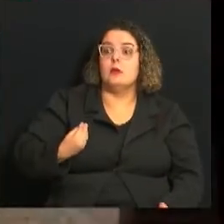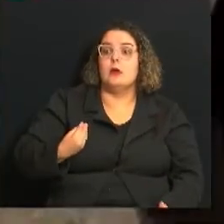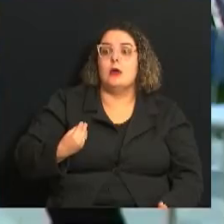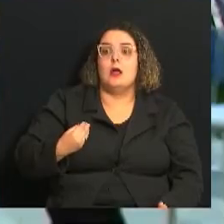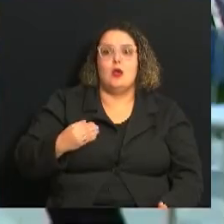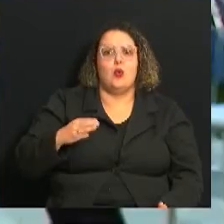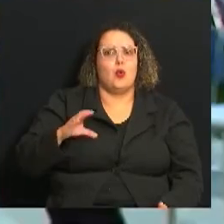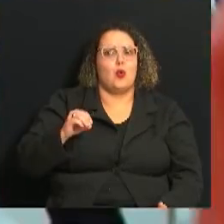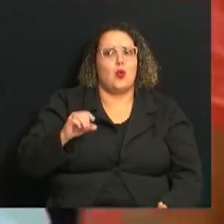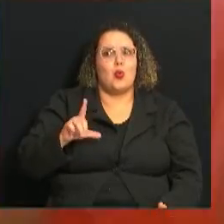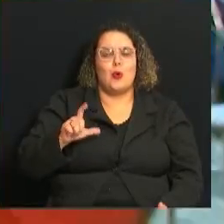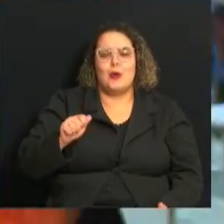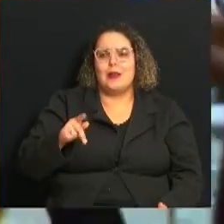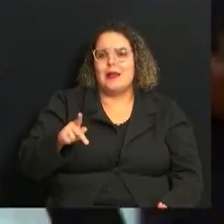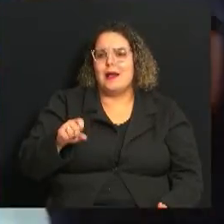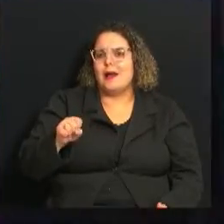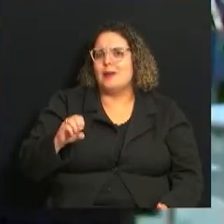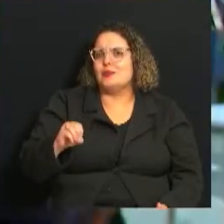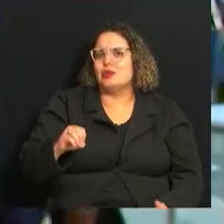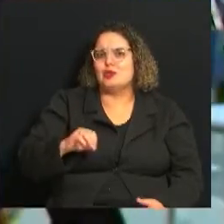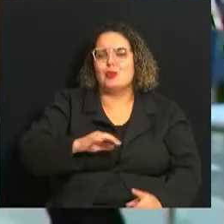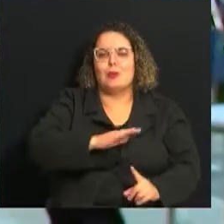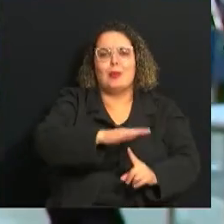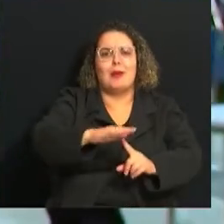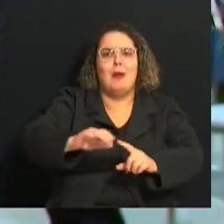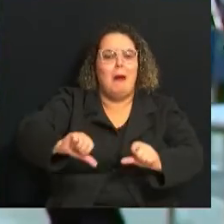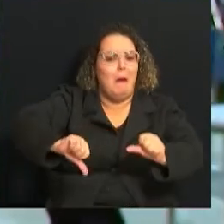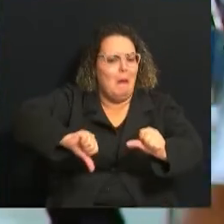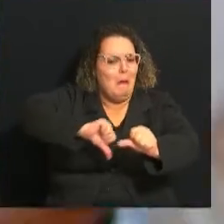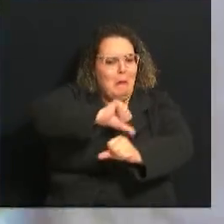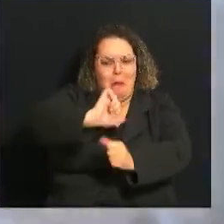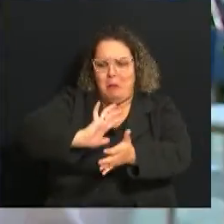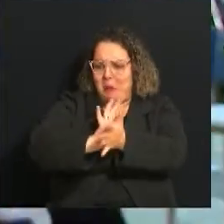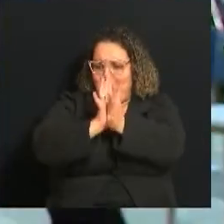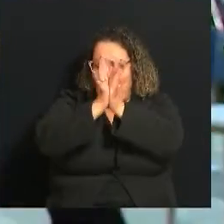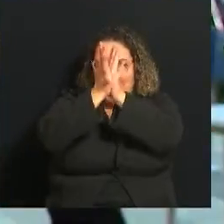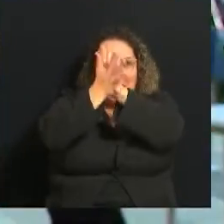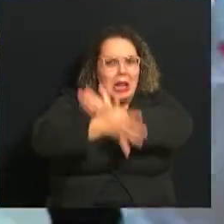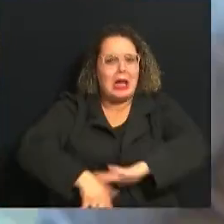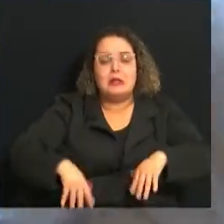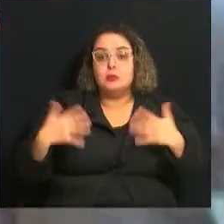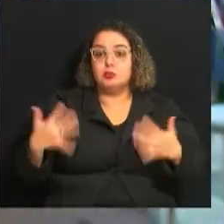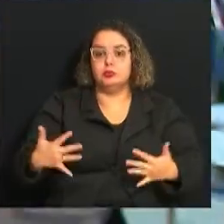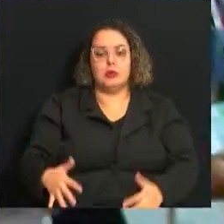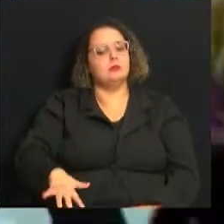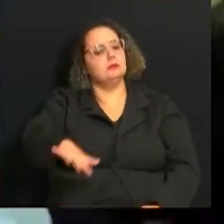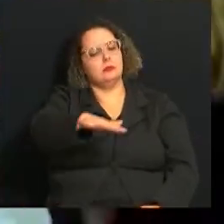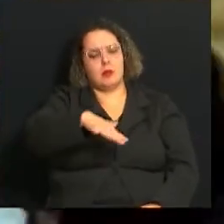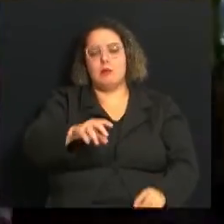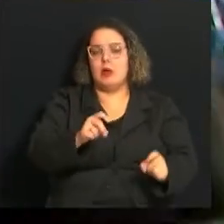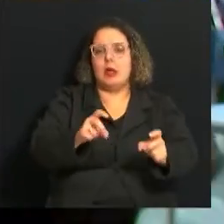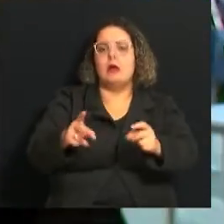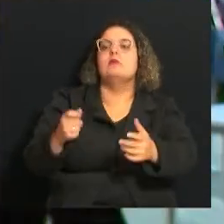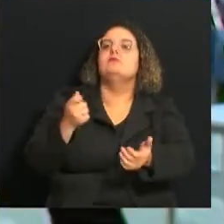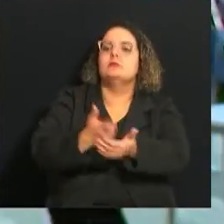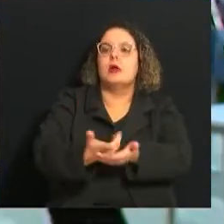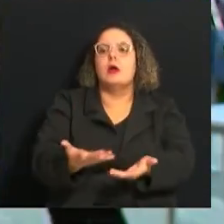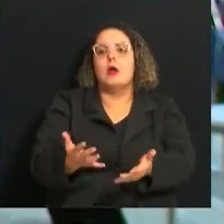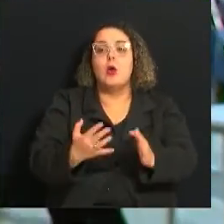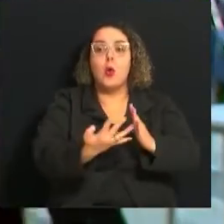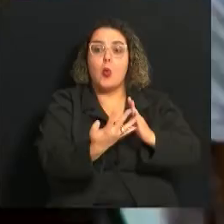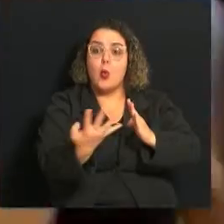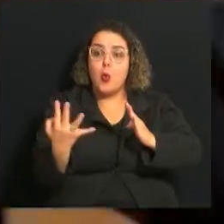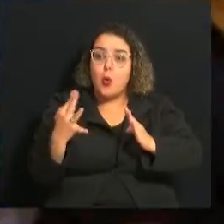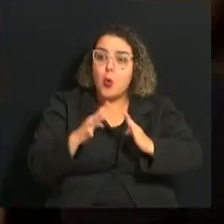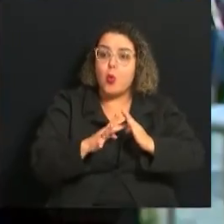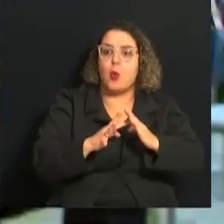ambiental. Não tem dúvida, é uma mudança radical do mercado. Então, até o processo de quarentena e de pandemia ajudou a